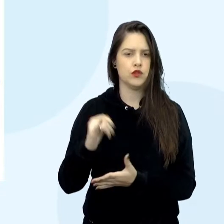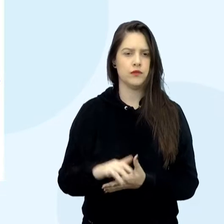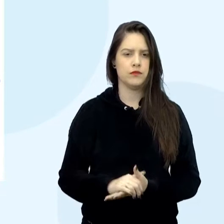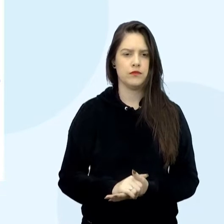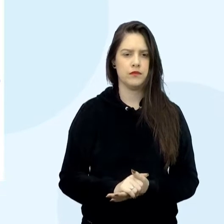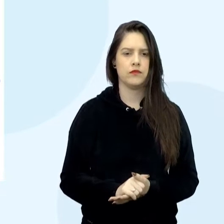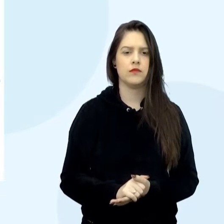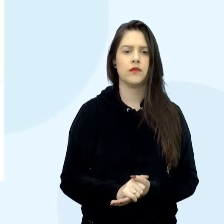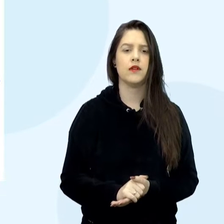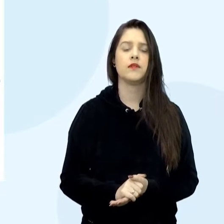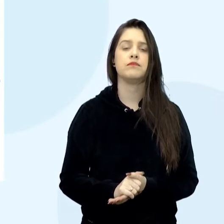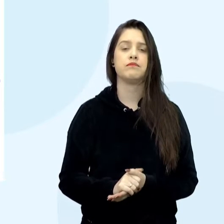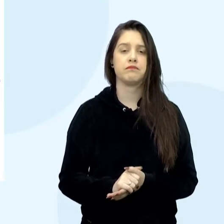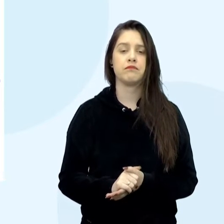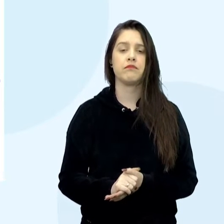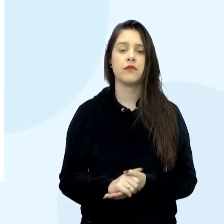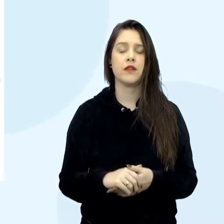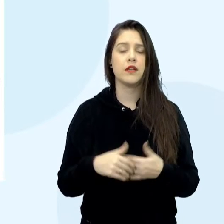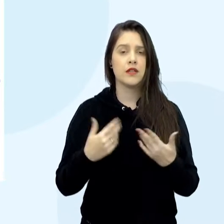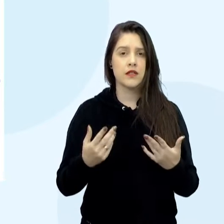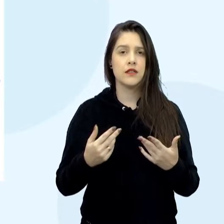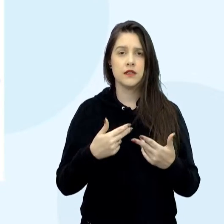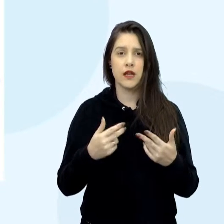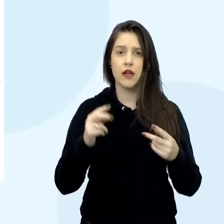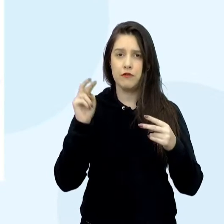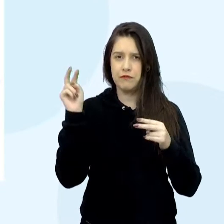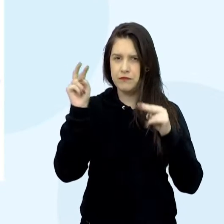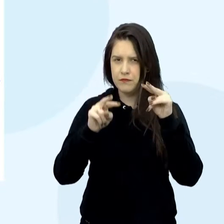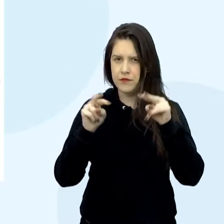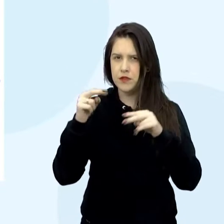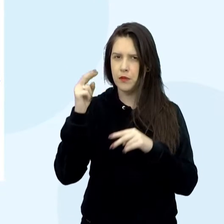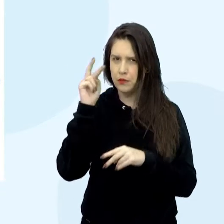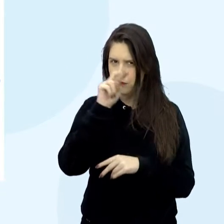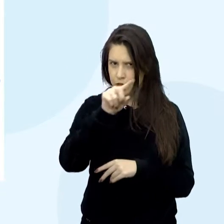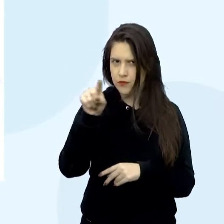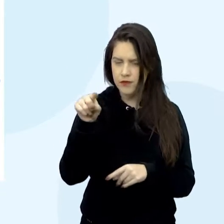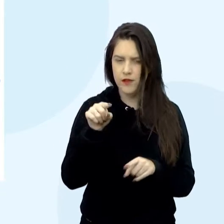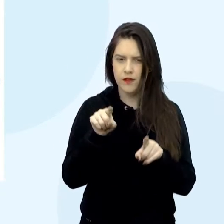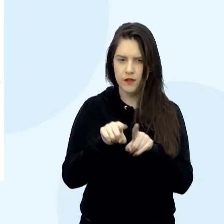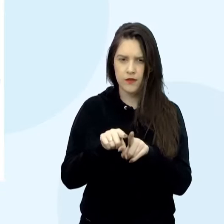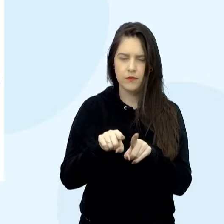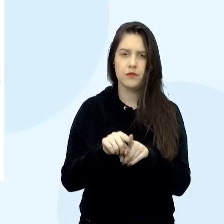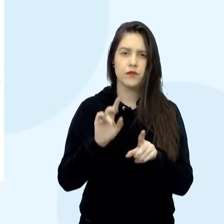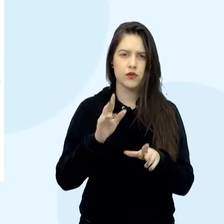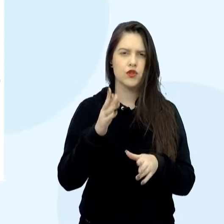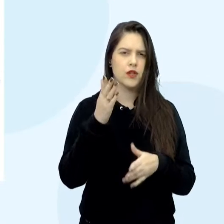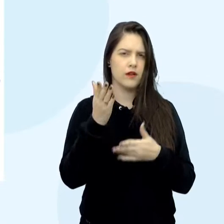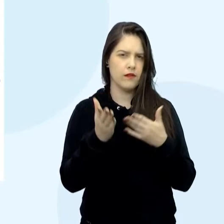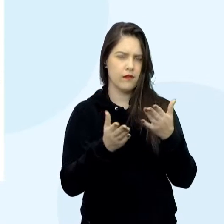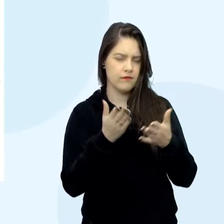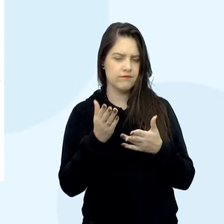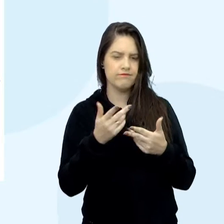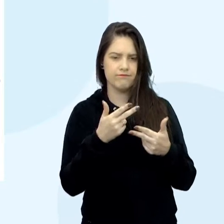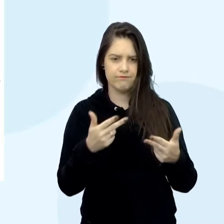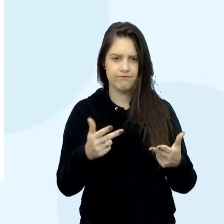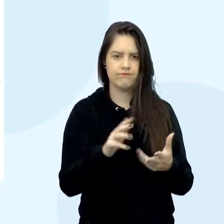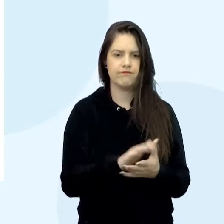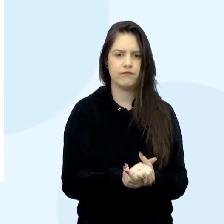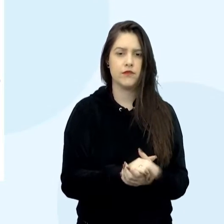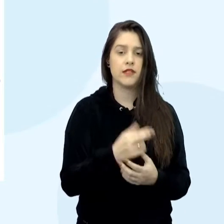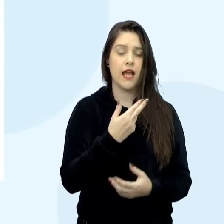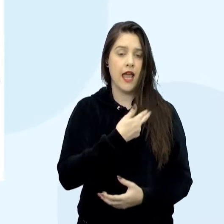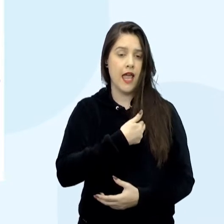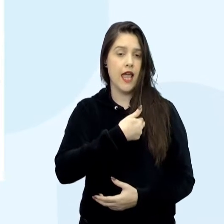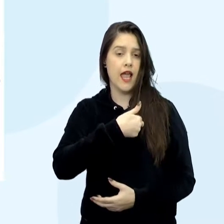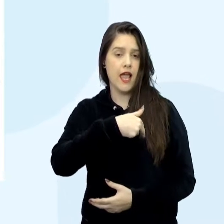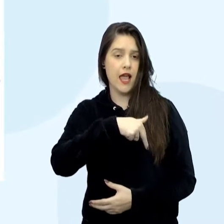da intolerância racial deve ser vista aí por vocês, já tratadas também nos ODS.